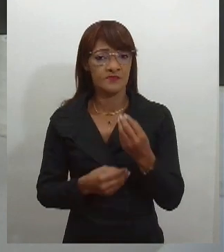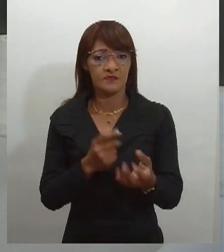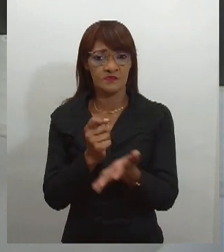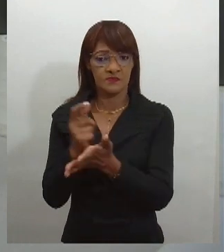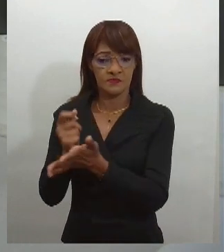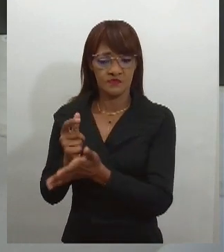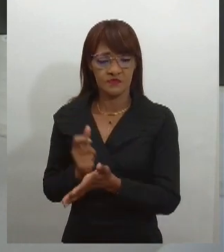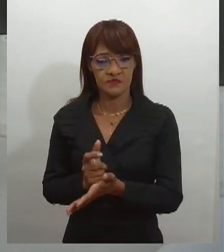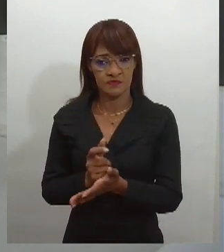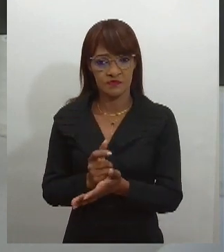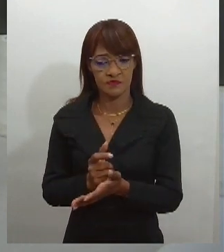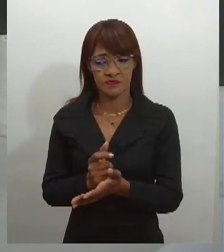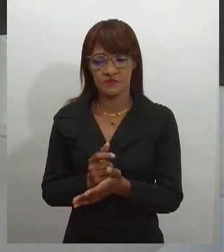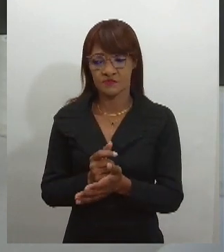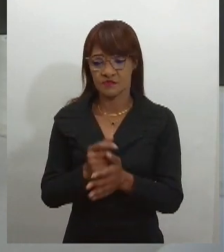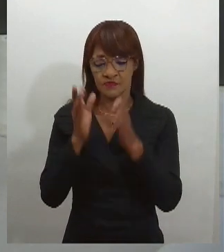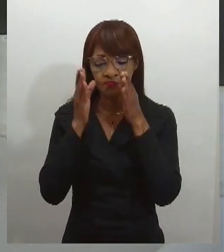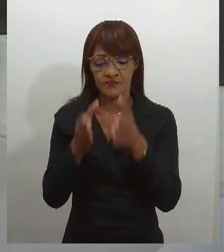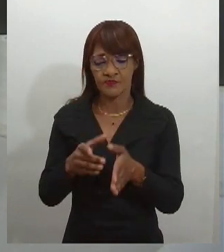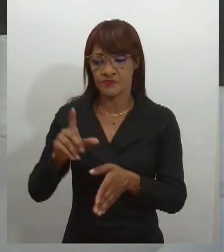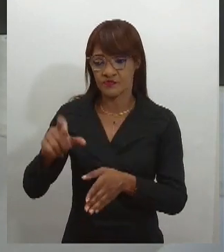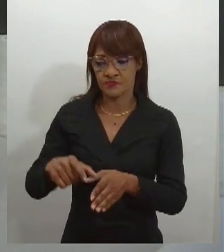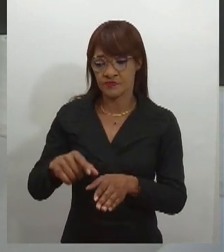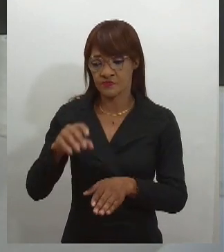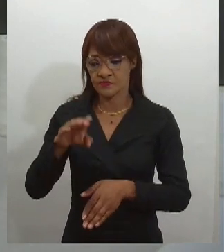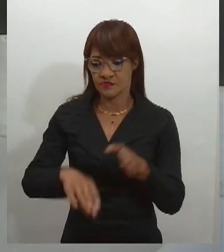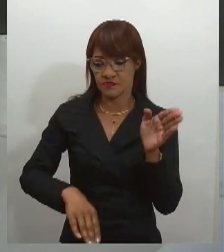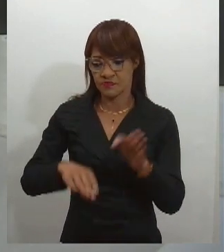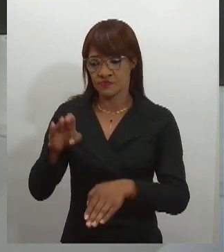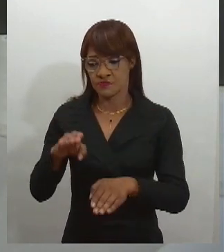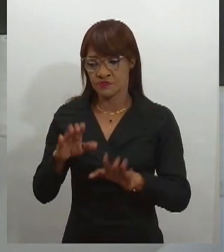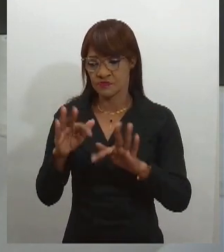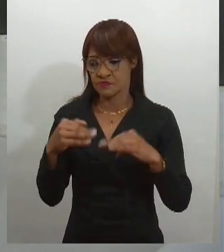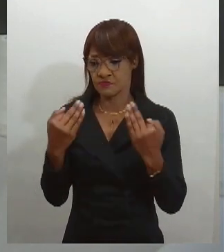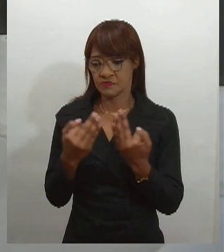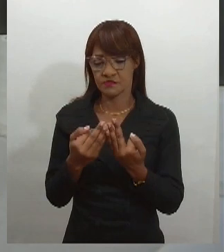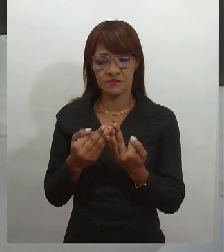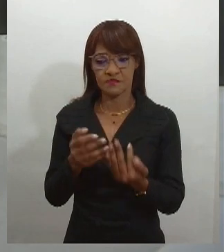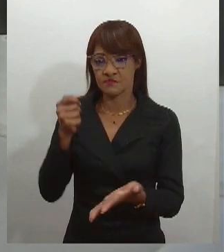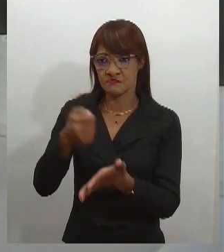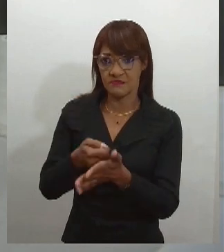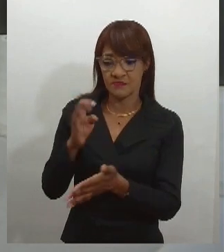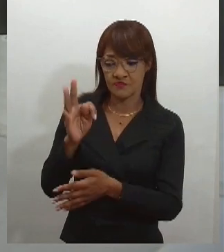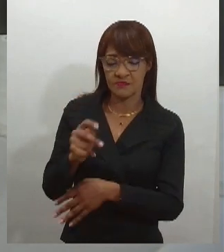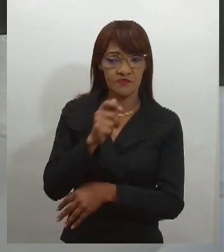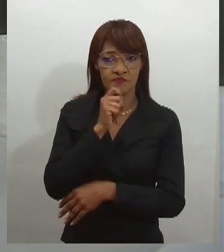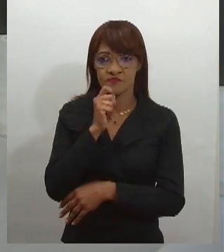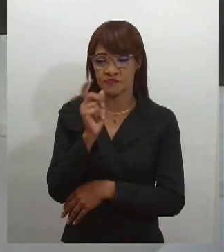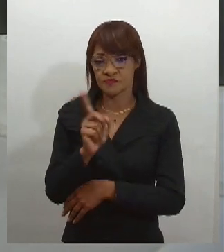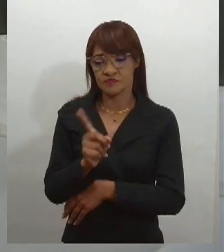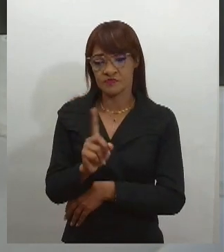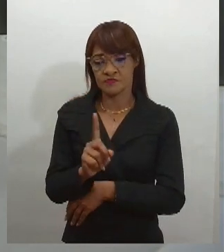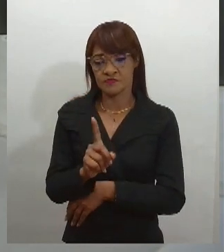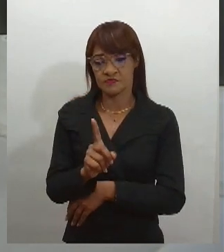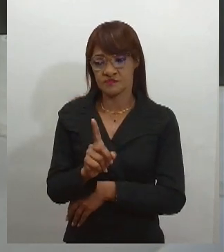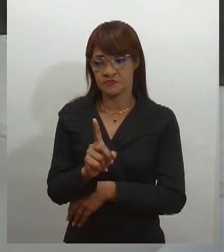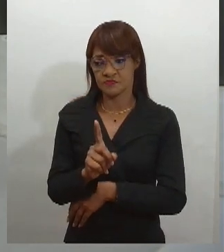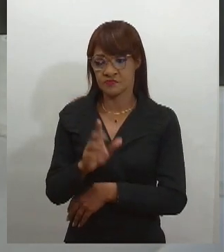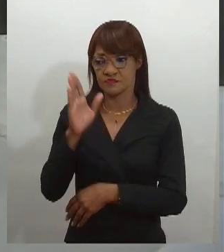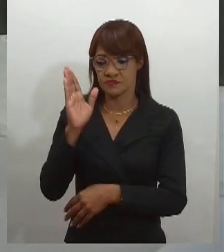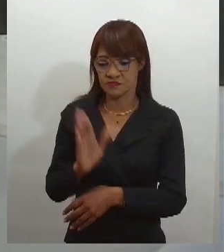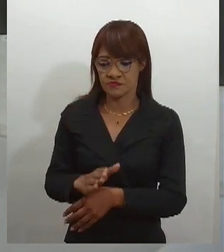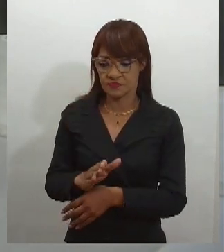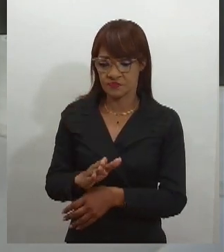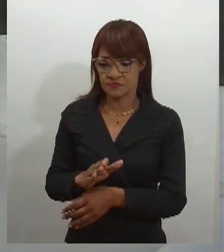de crédito. E muitas vezes essas famílias não costumam pagar o valor total do valor do extrato daquele mês da fatura